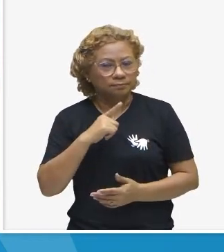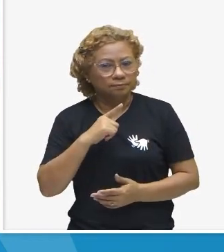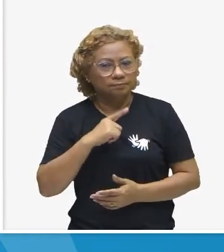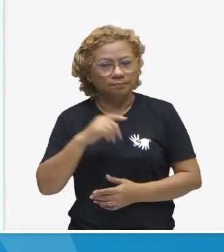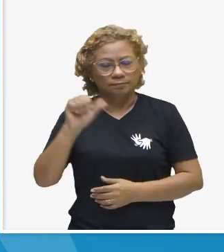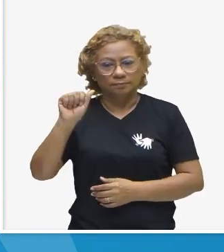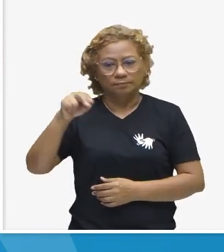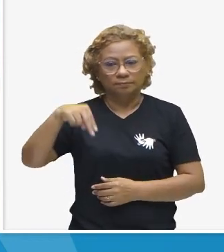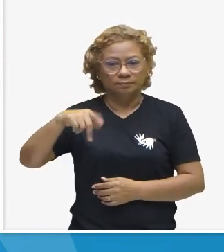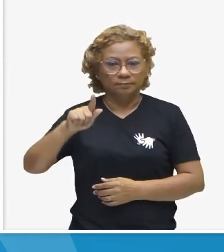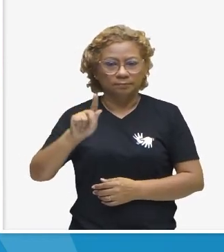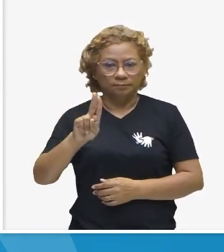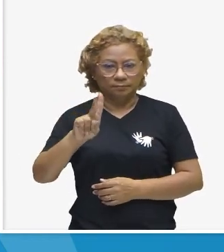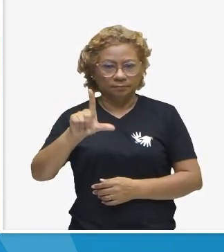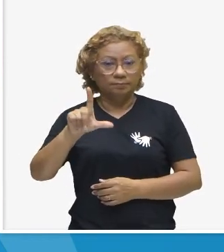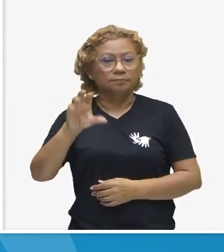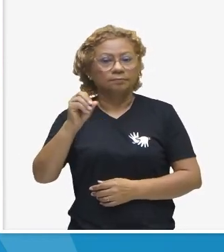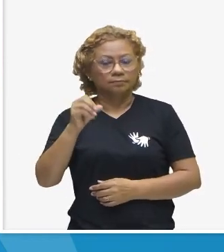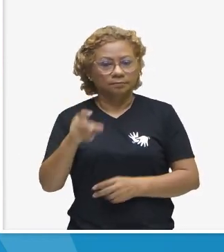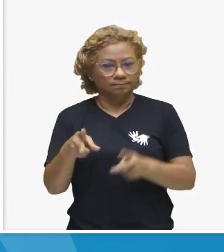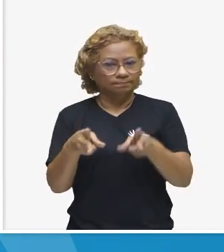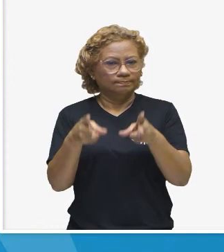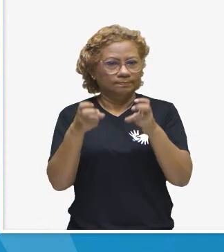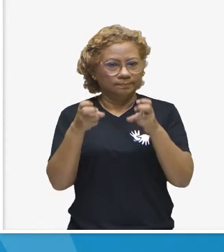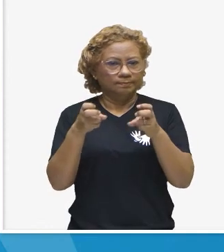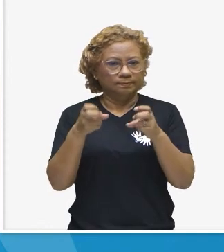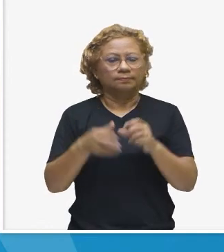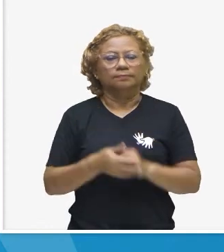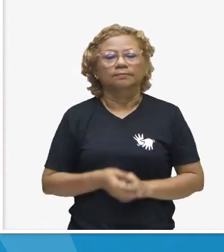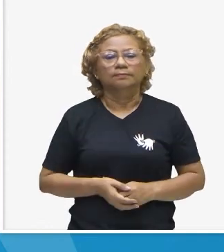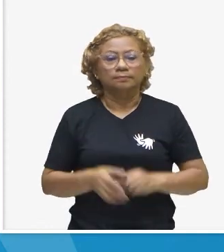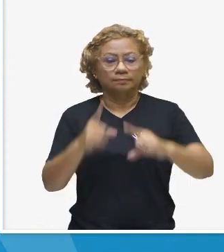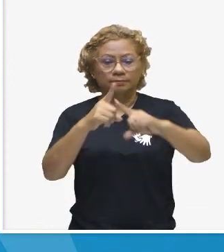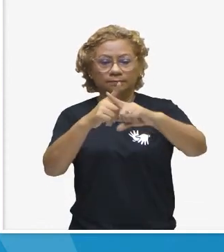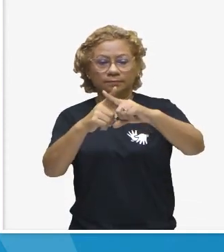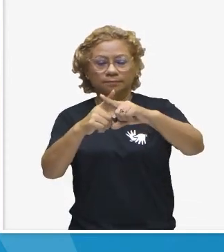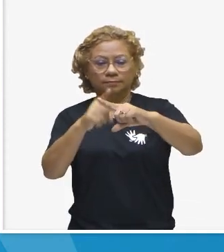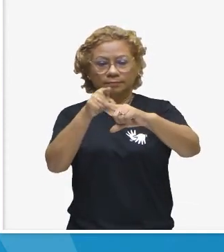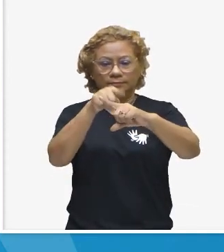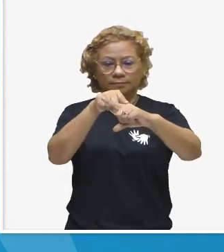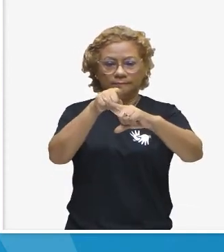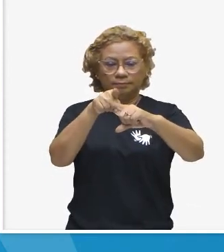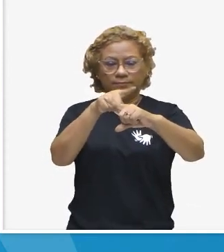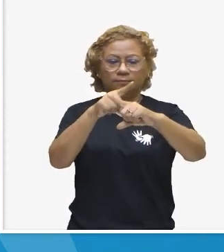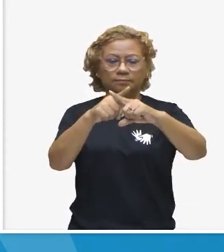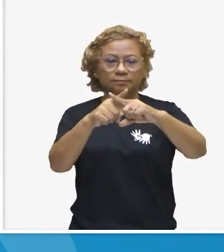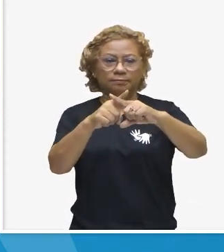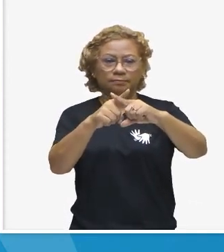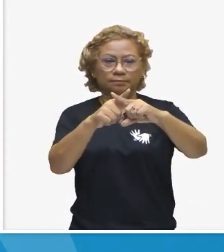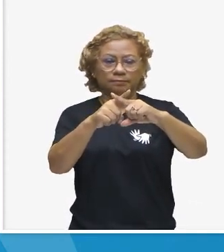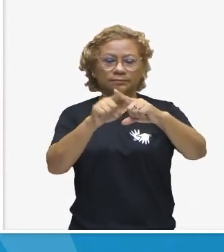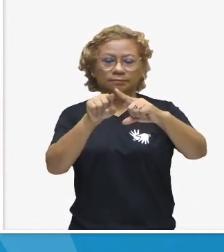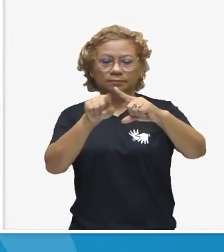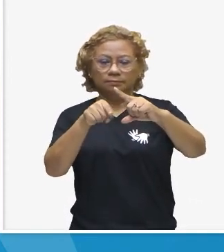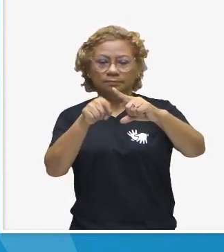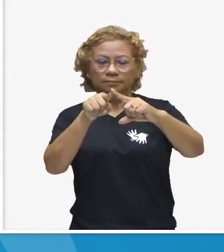estou marcando aqui, ó, e esse outro ângulo, eles são